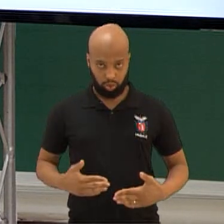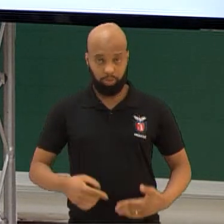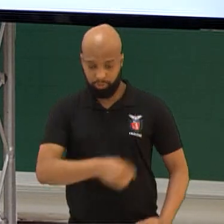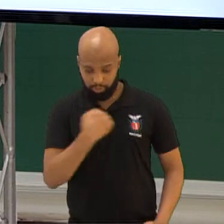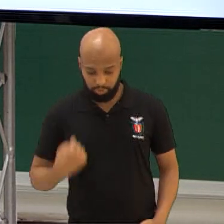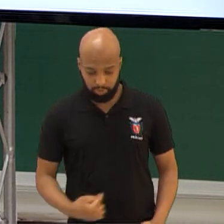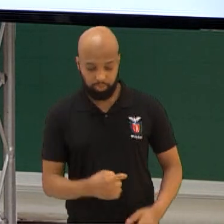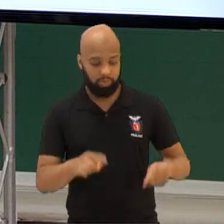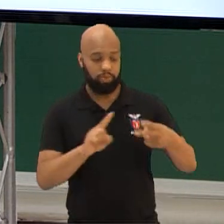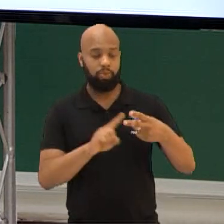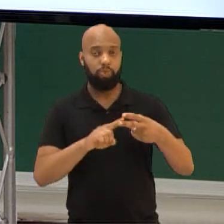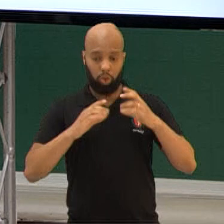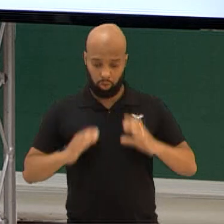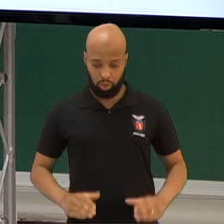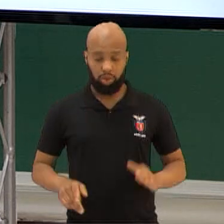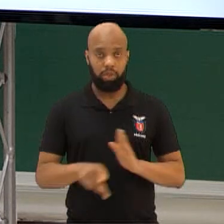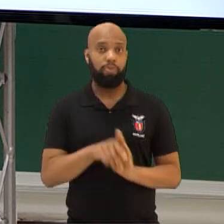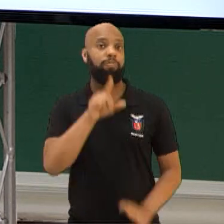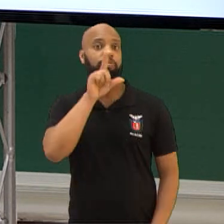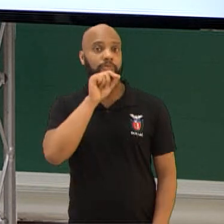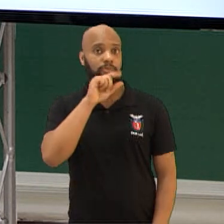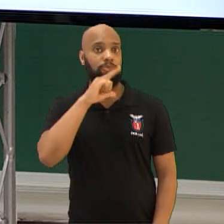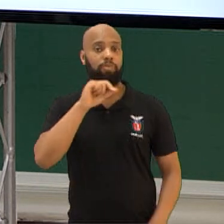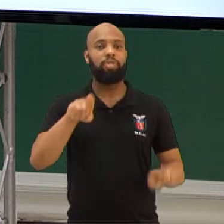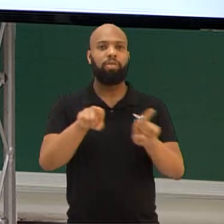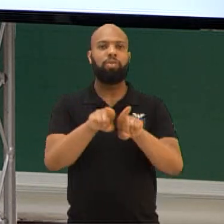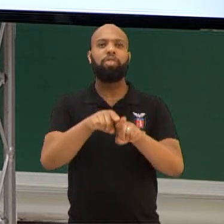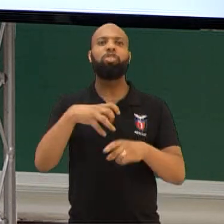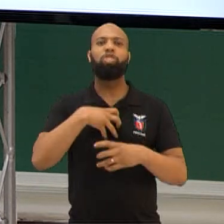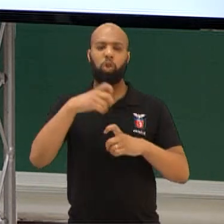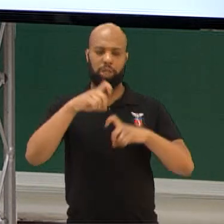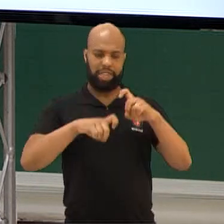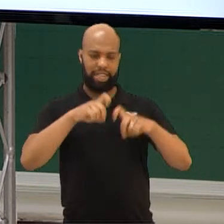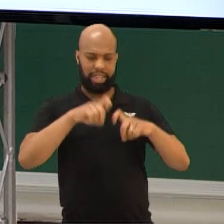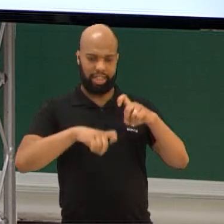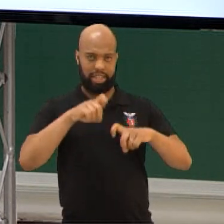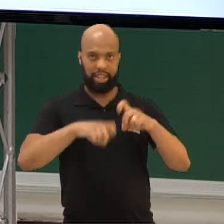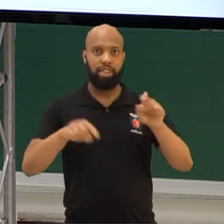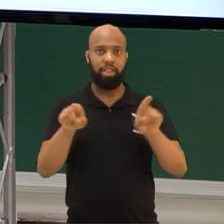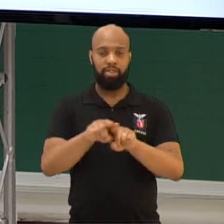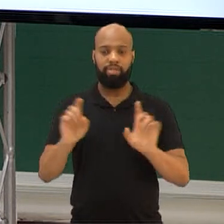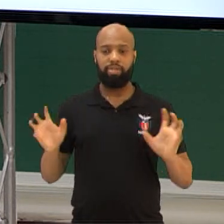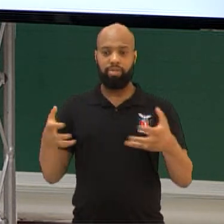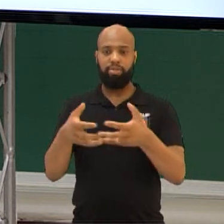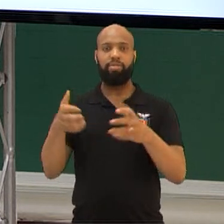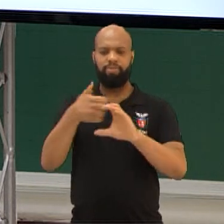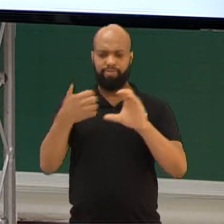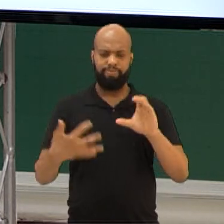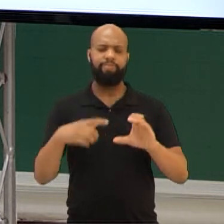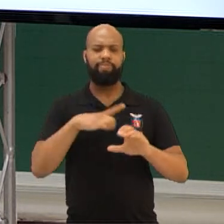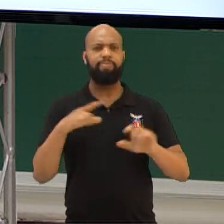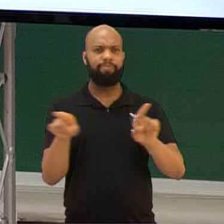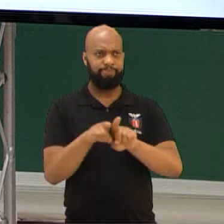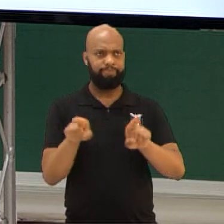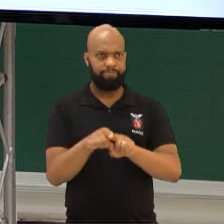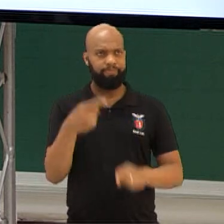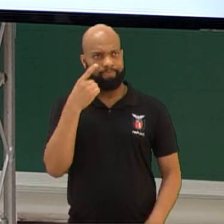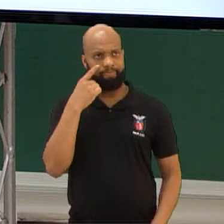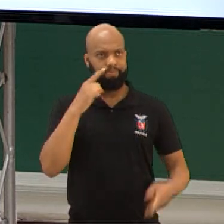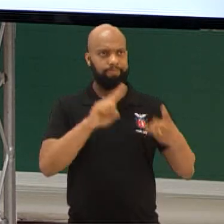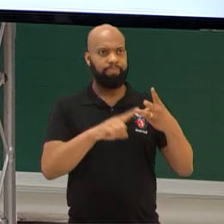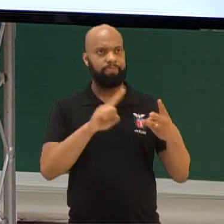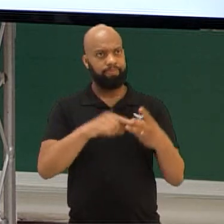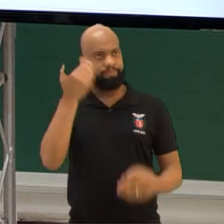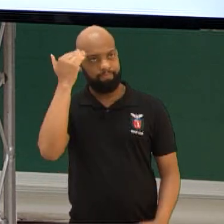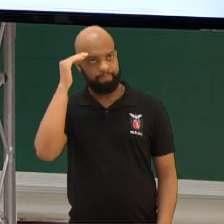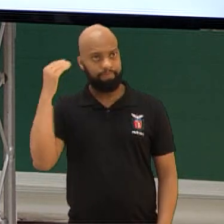sobre o comportamento de aves, principalmente o comportamento sexual, tá? Que é bem característico desse grupo, bem evidente, a gente vai observar, e também